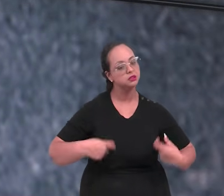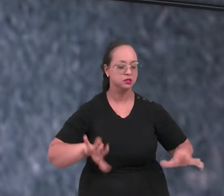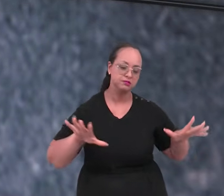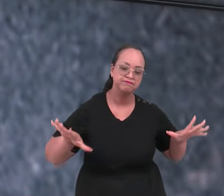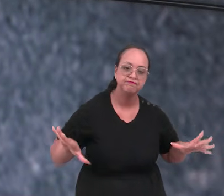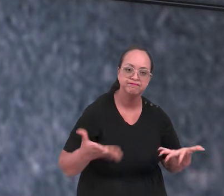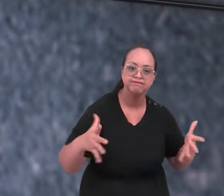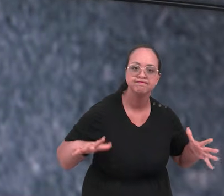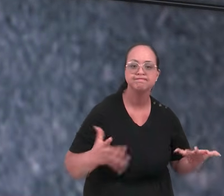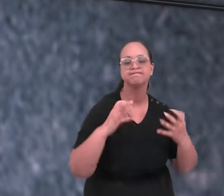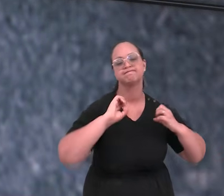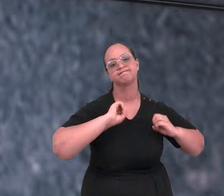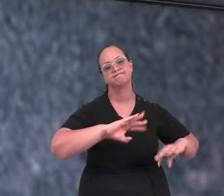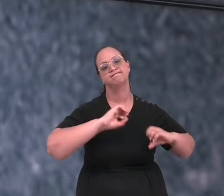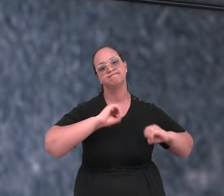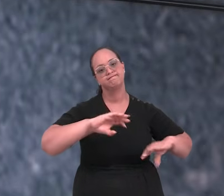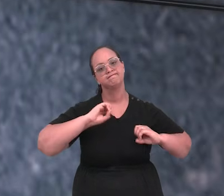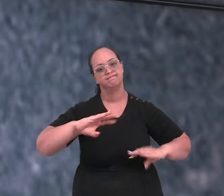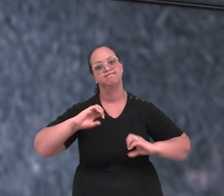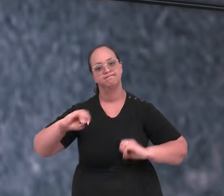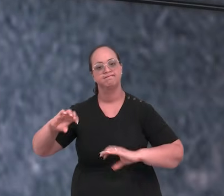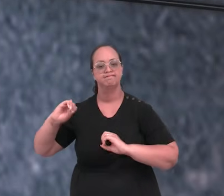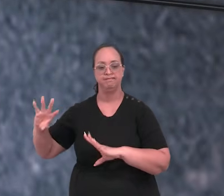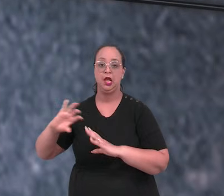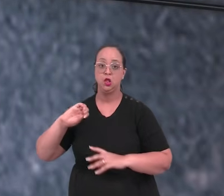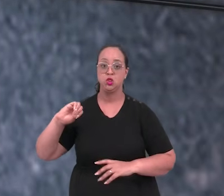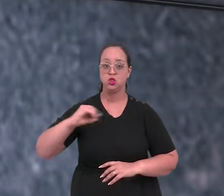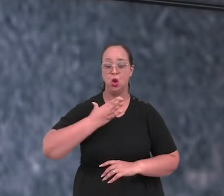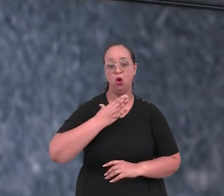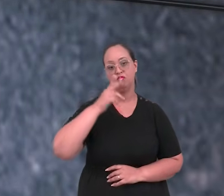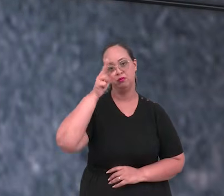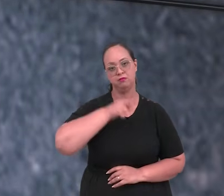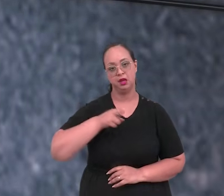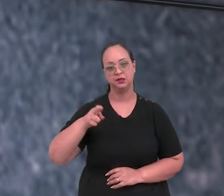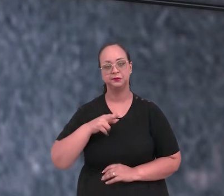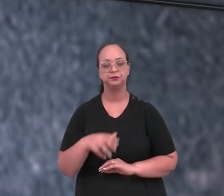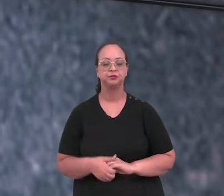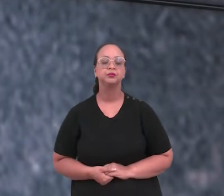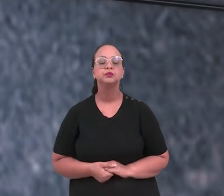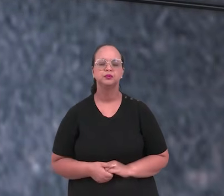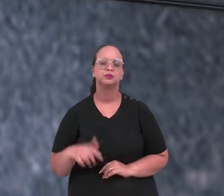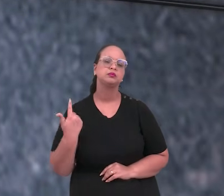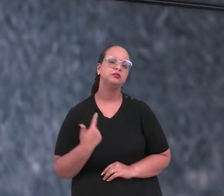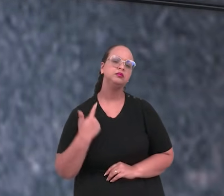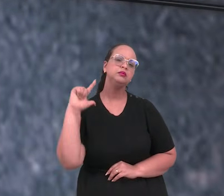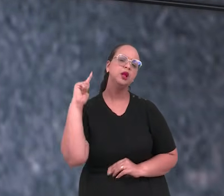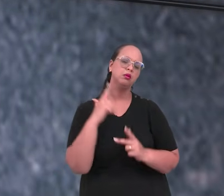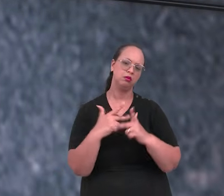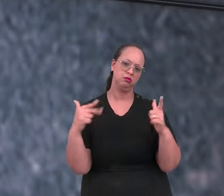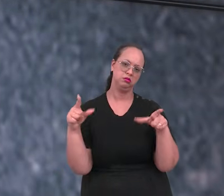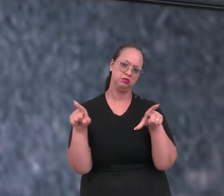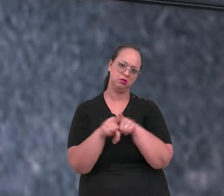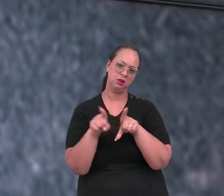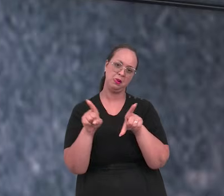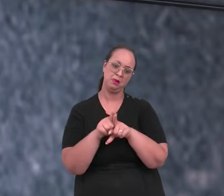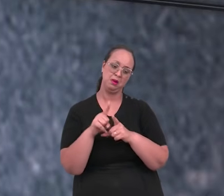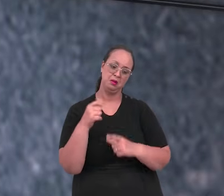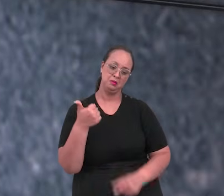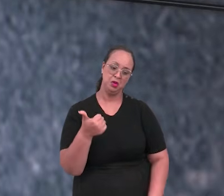para a formação, para a preparação dos novos padres. E uma outra coisa que a igreja fez, muito interessante, que esse negócio durou